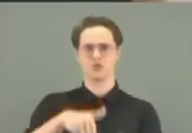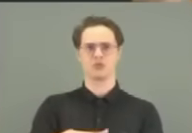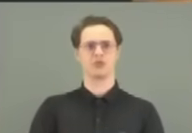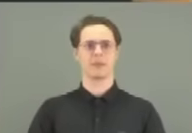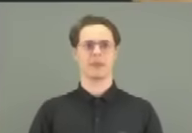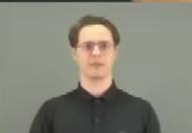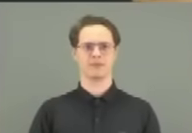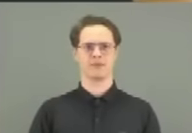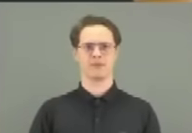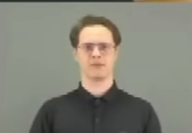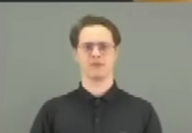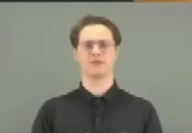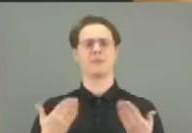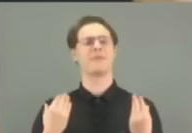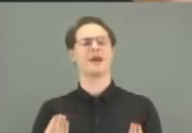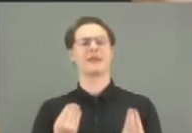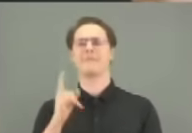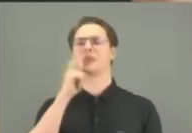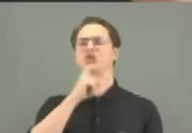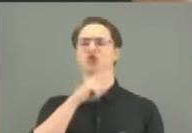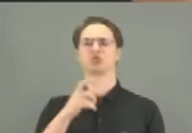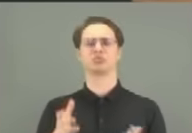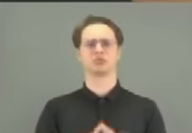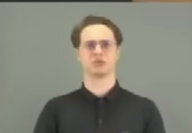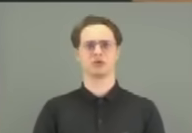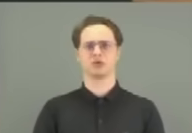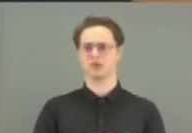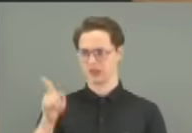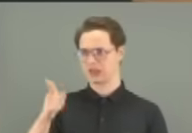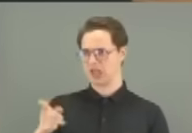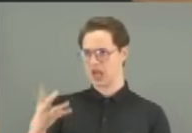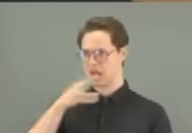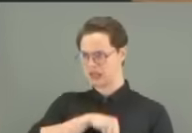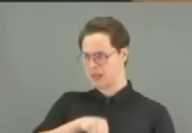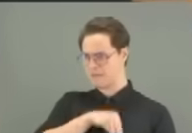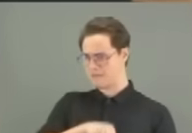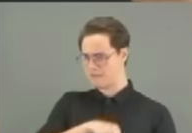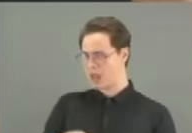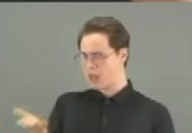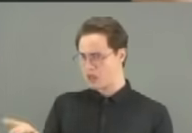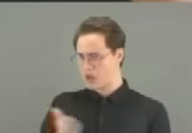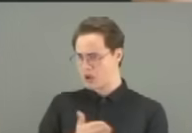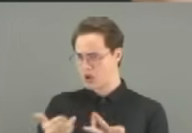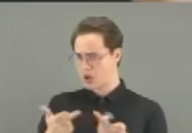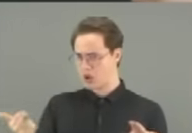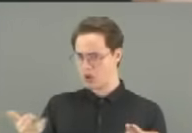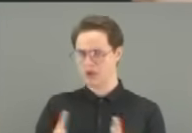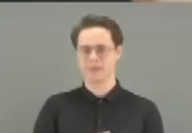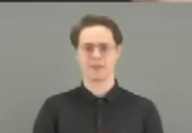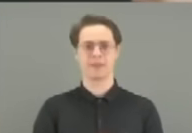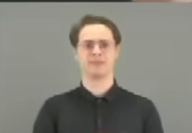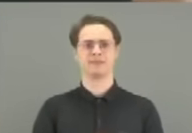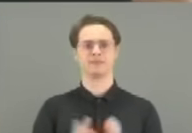foi contactado. Então, para que ficar mentindo aqui? O senhor está levando algum dinheiro de alguém para fazer o que está fazendo aqui hoje? Queria que o